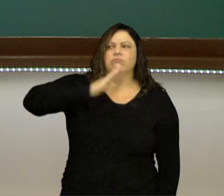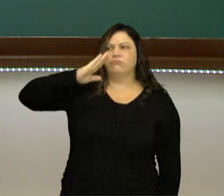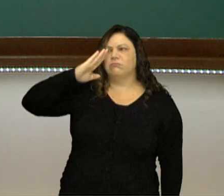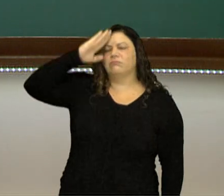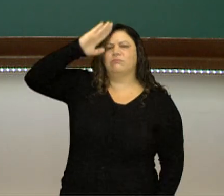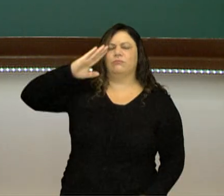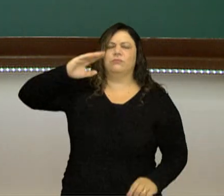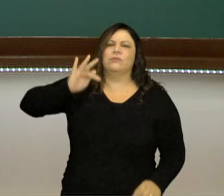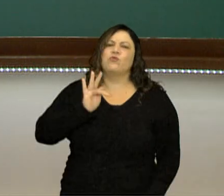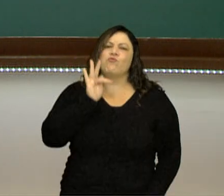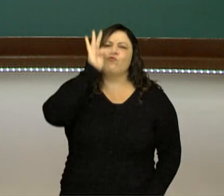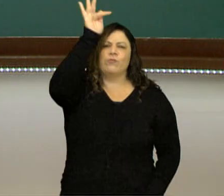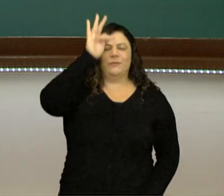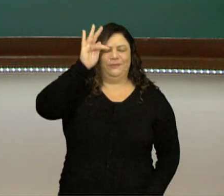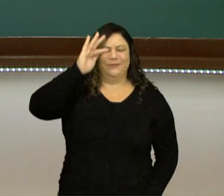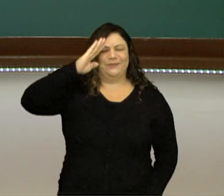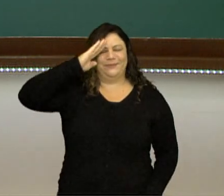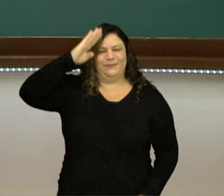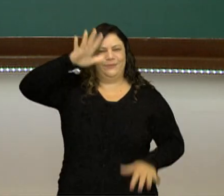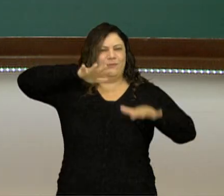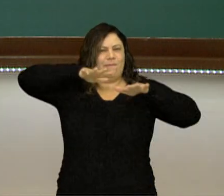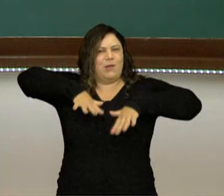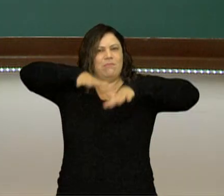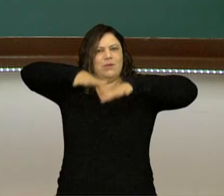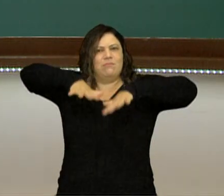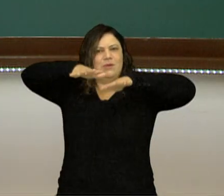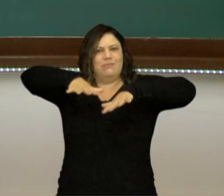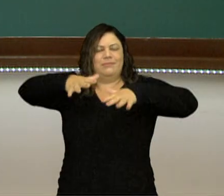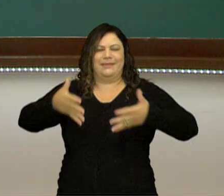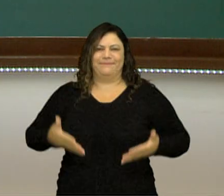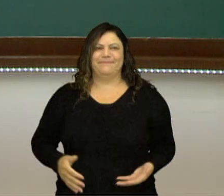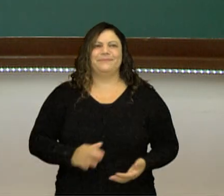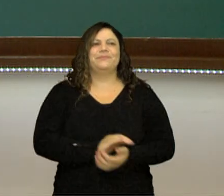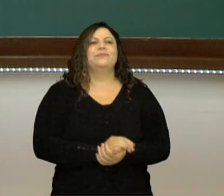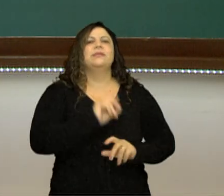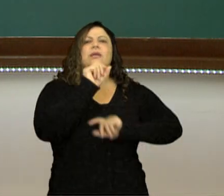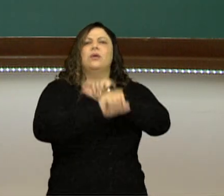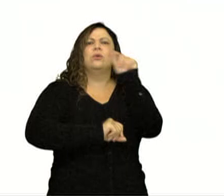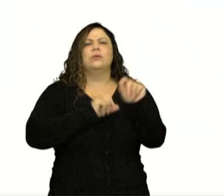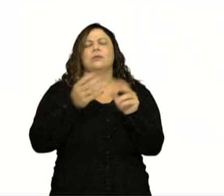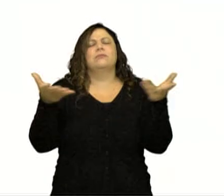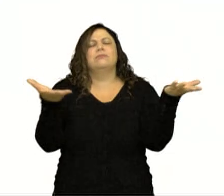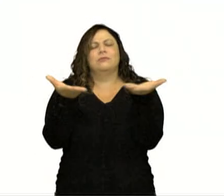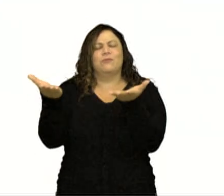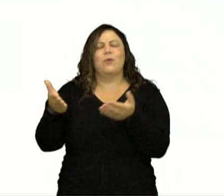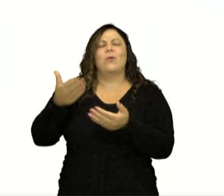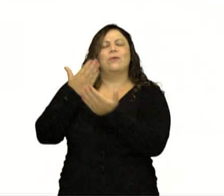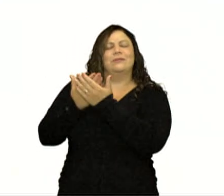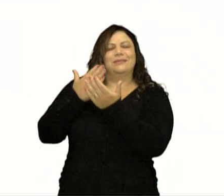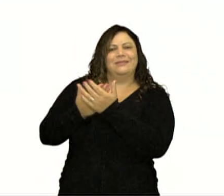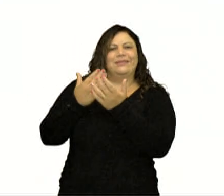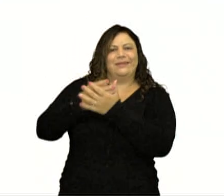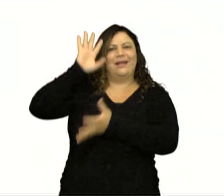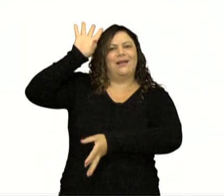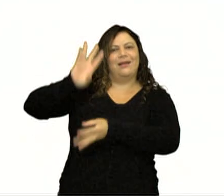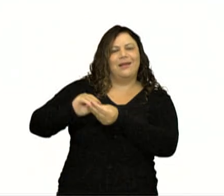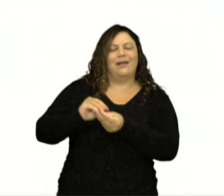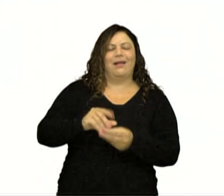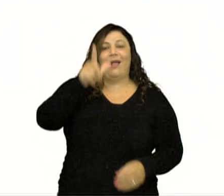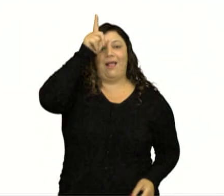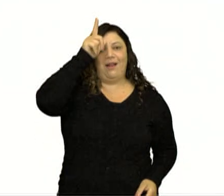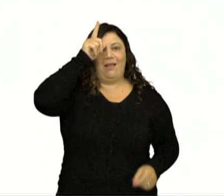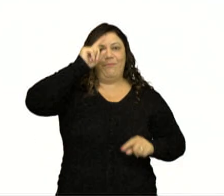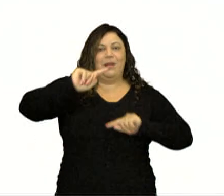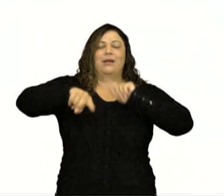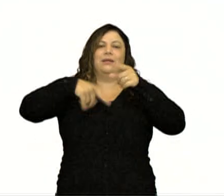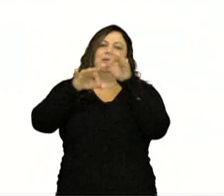que o exército te reservava. Então, pessoal, o que nós vimos na aula de hoje? A Alemanha após a Primeira Guerra, a